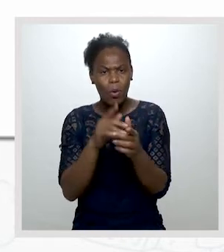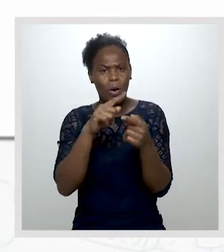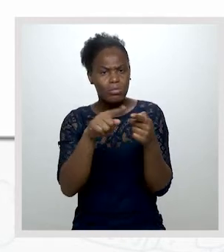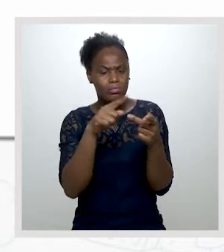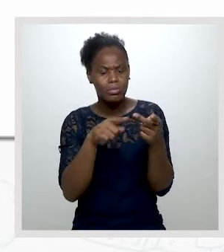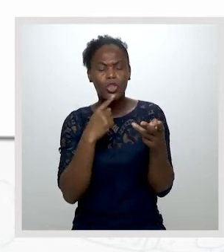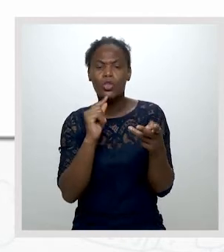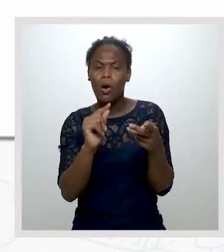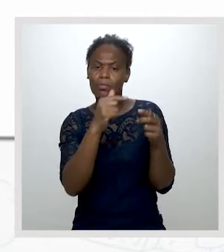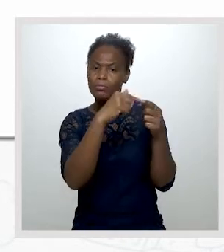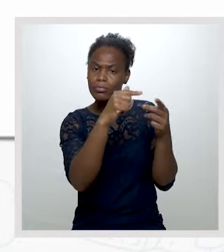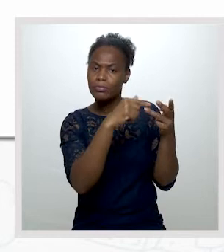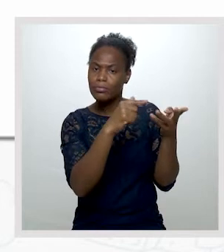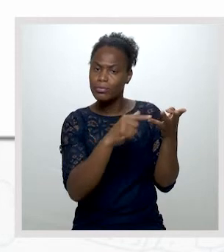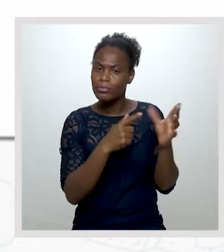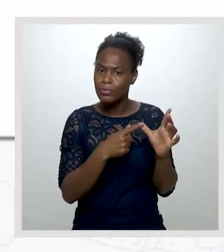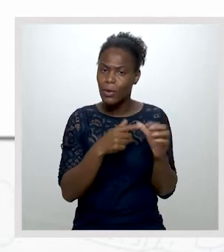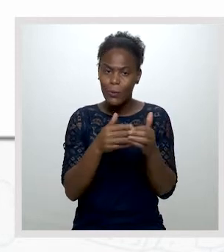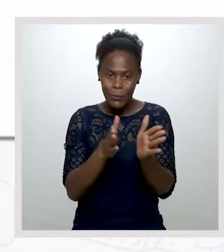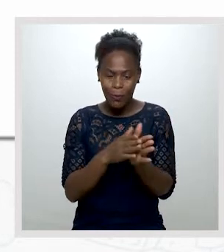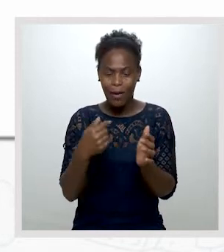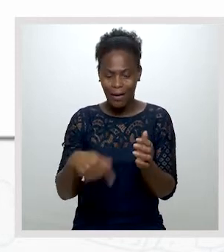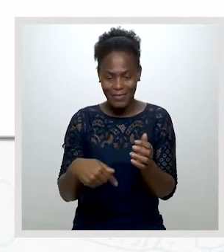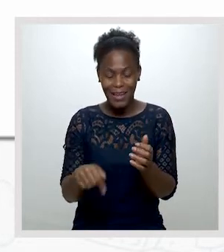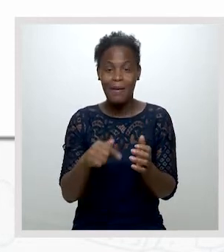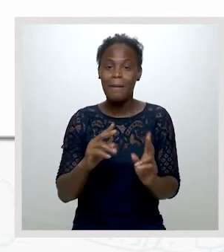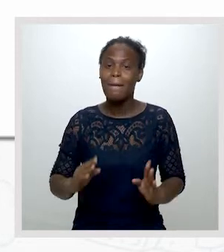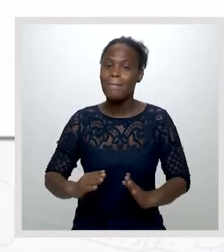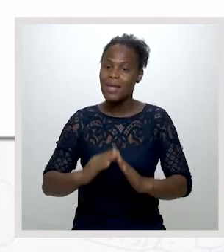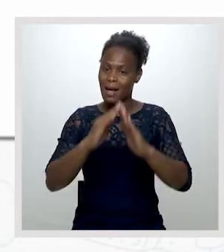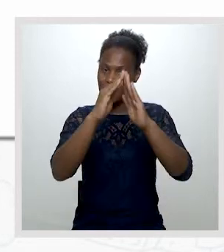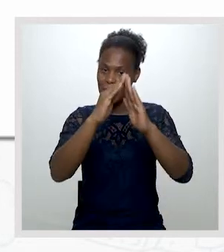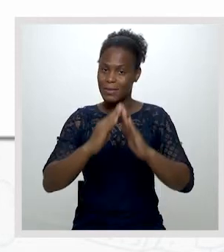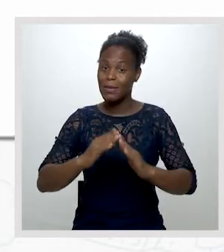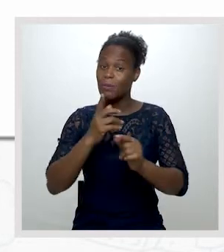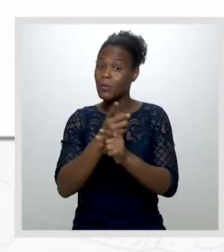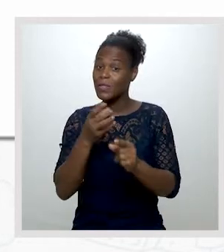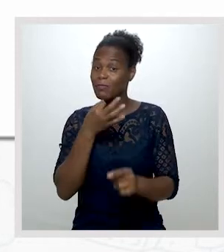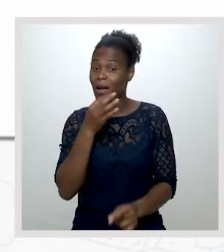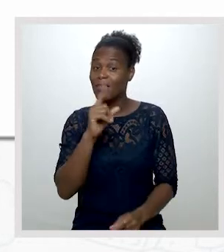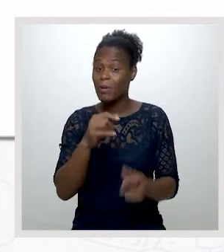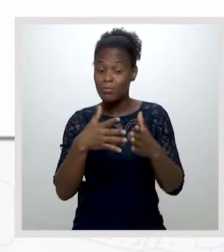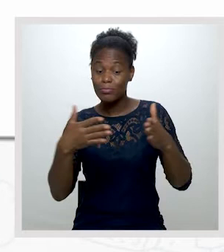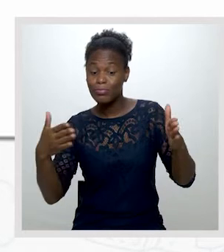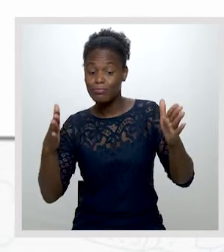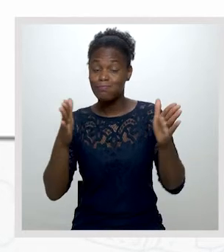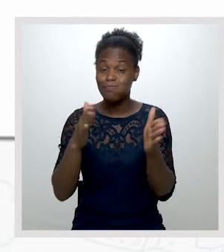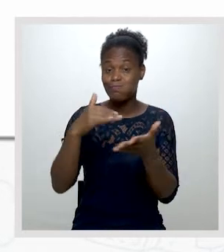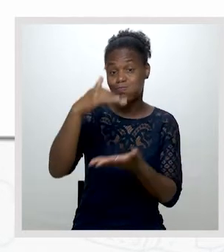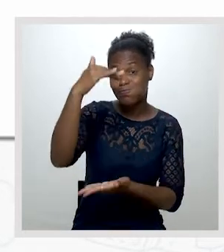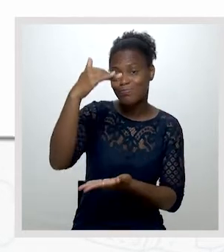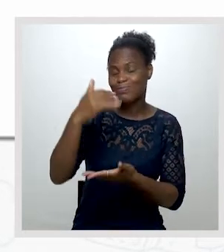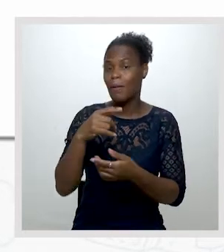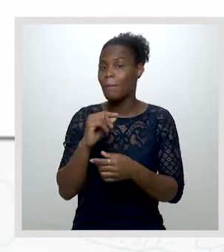temos aqui na pirâmide. Por isso que falamos também das dimensões. Porque para terem as três dimensões,